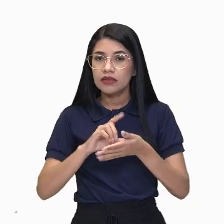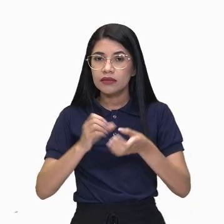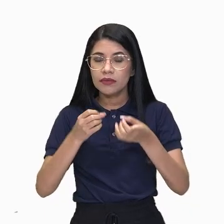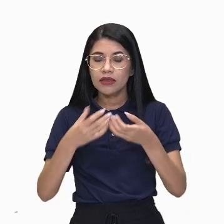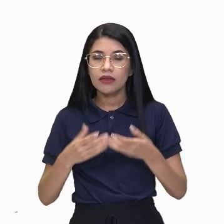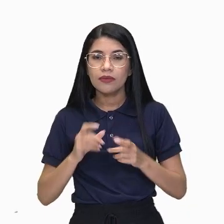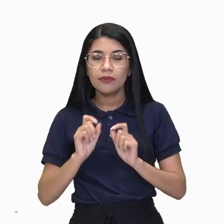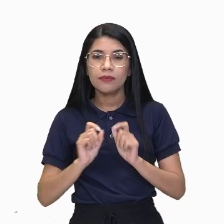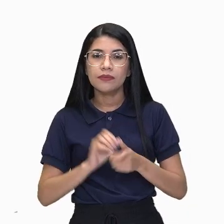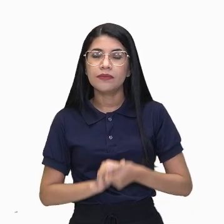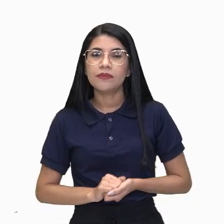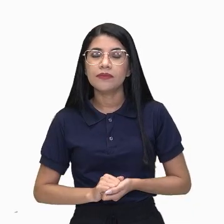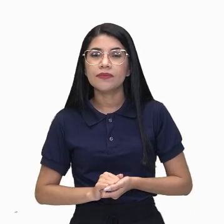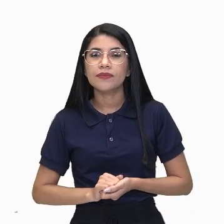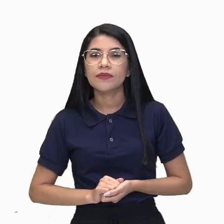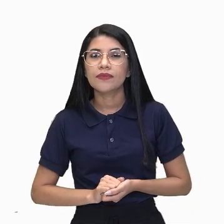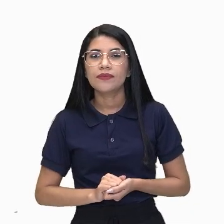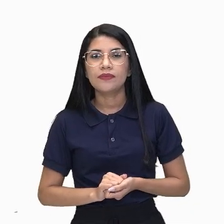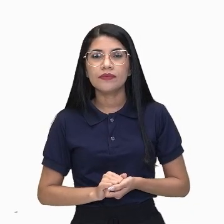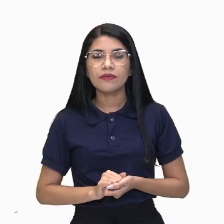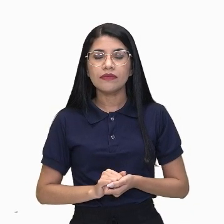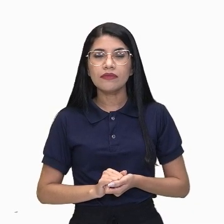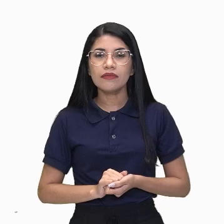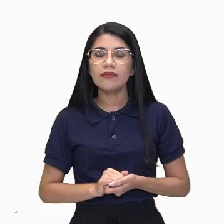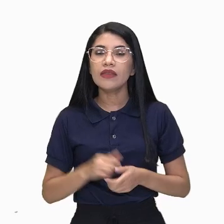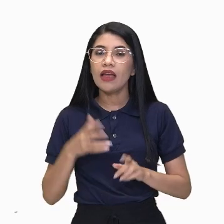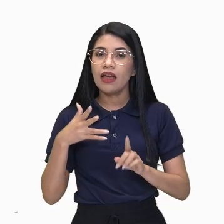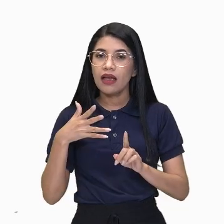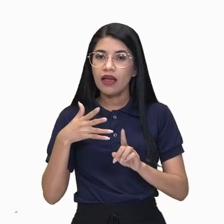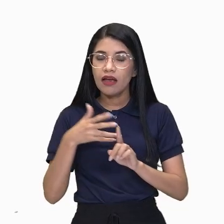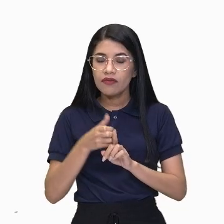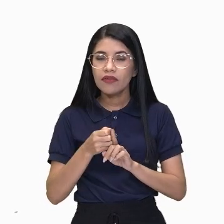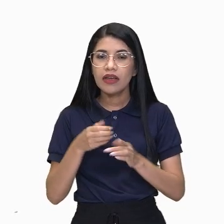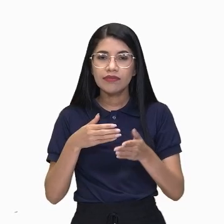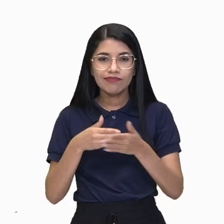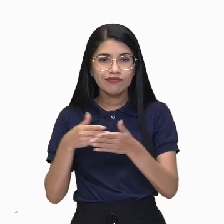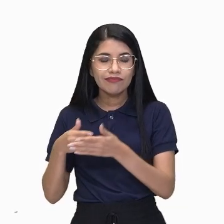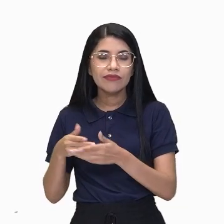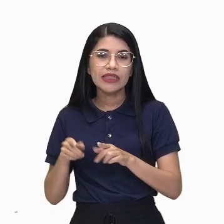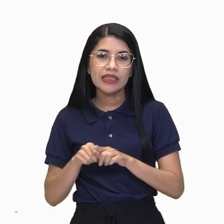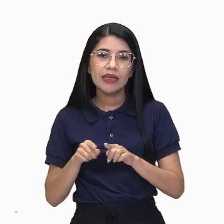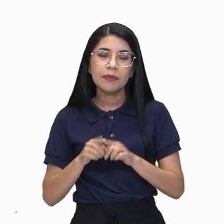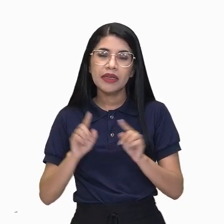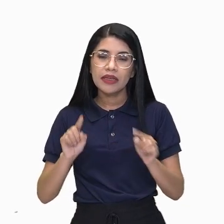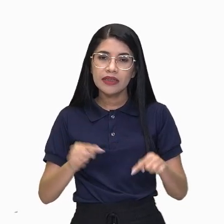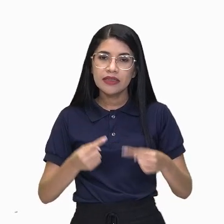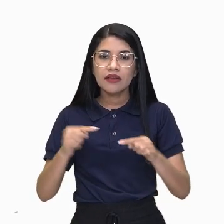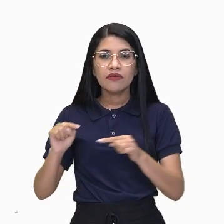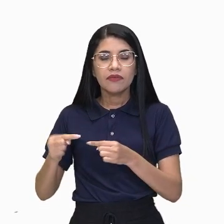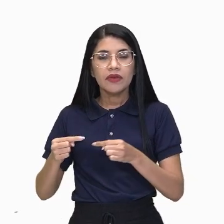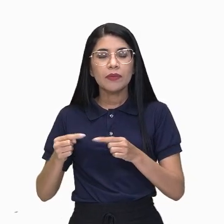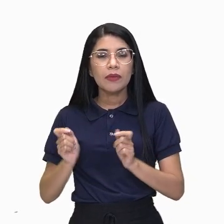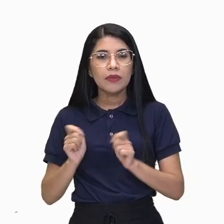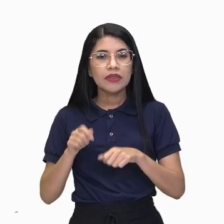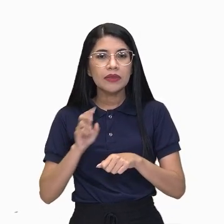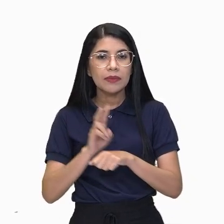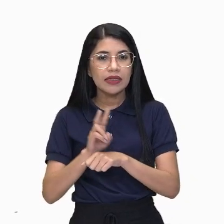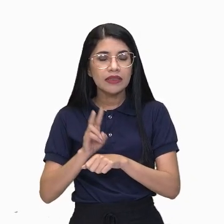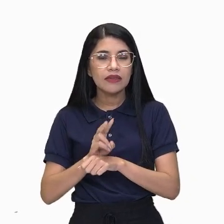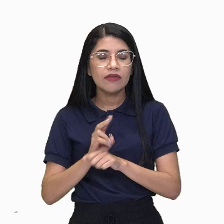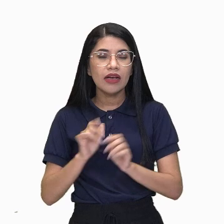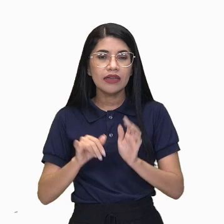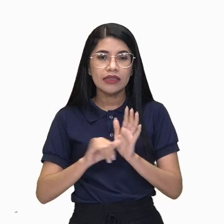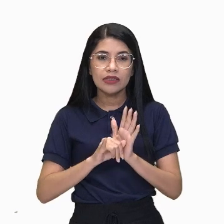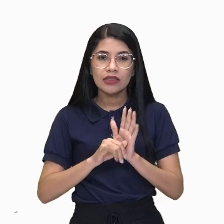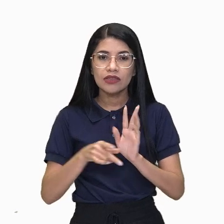colocando isso, e isso vai então afetando, né, e trazendo desafios para a preservação dessa identidade que a gente está falando,